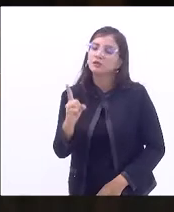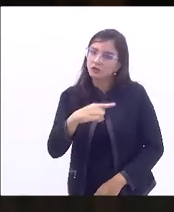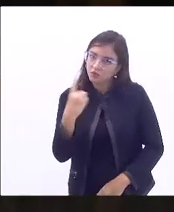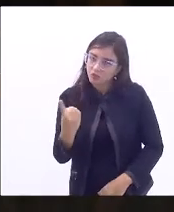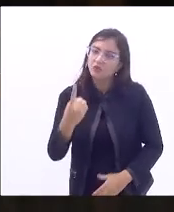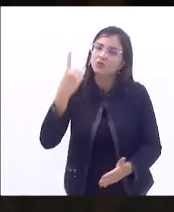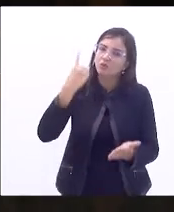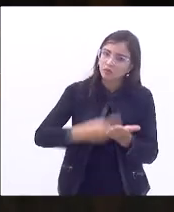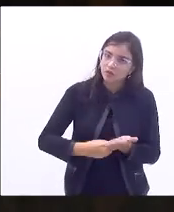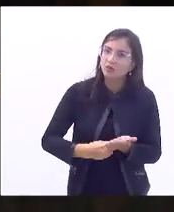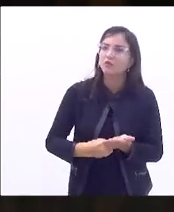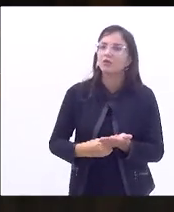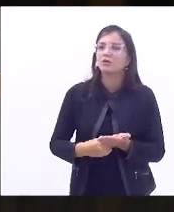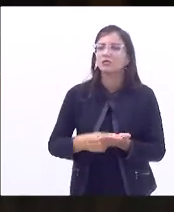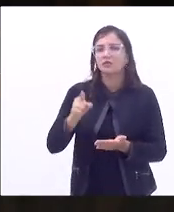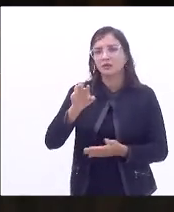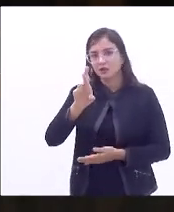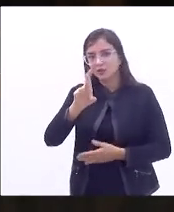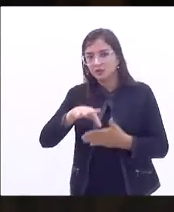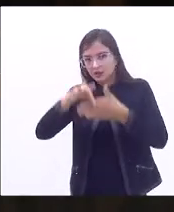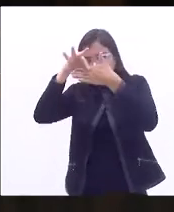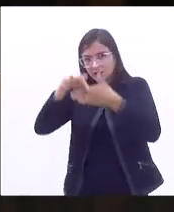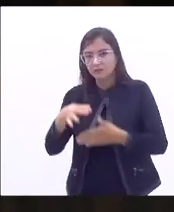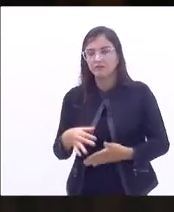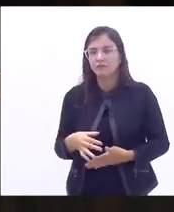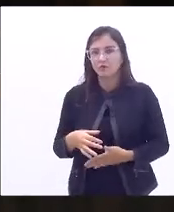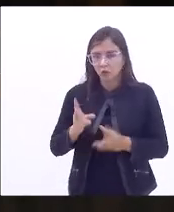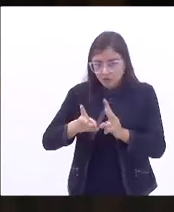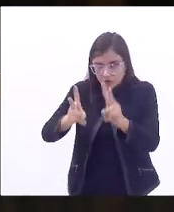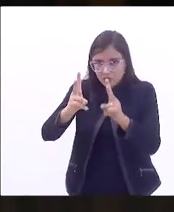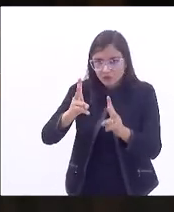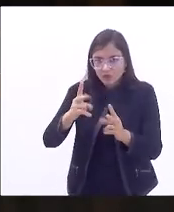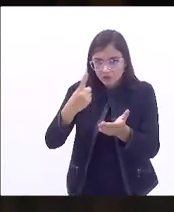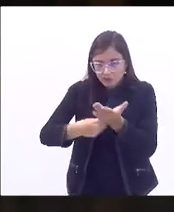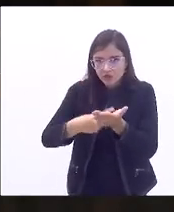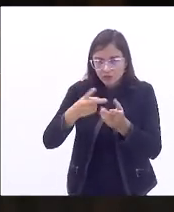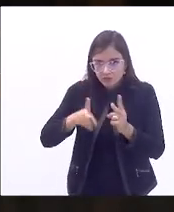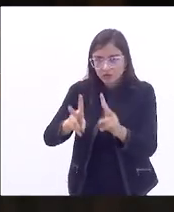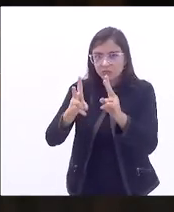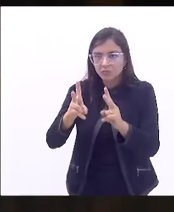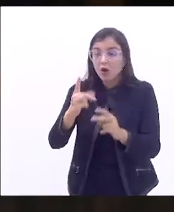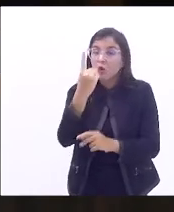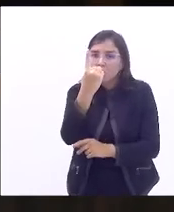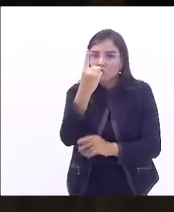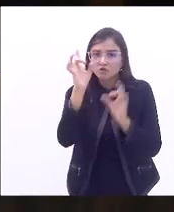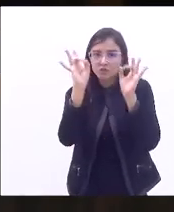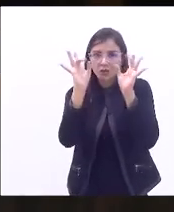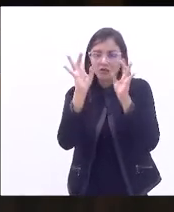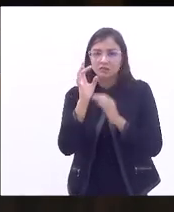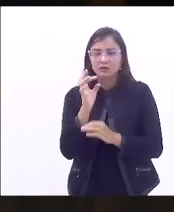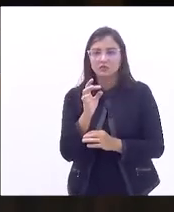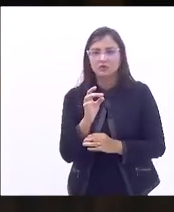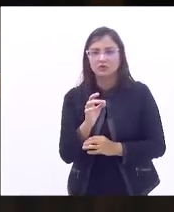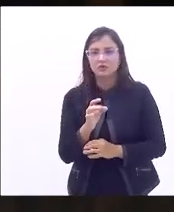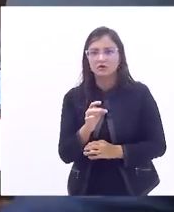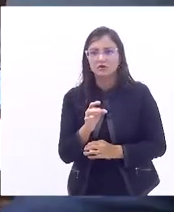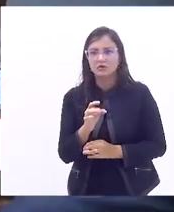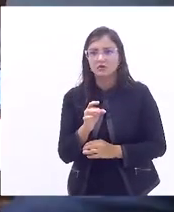a líder do... Está mantido o acordo, deputada Renata? E fazer um destaque e uma votação para todo o